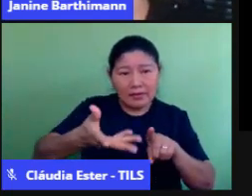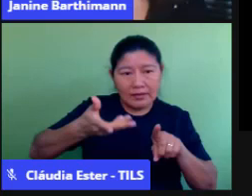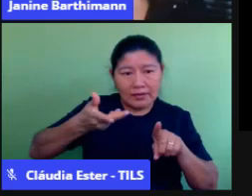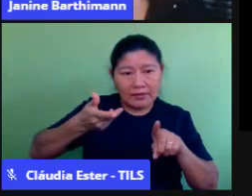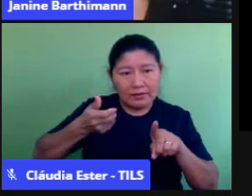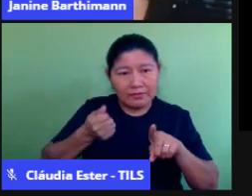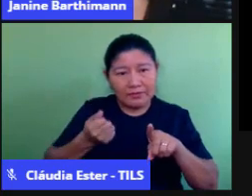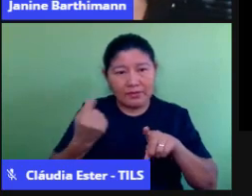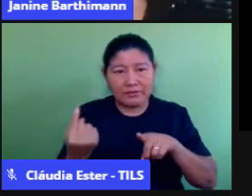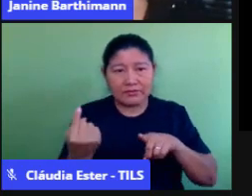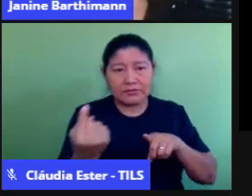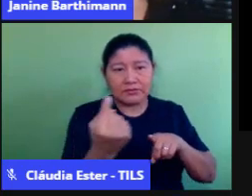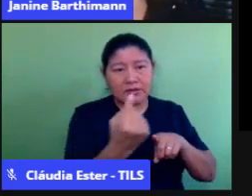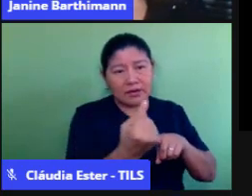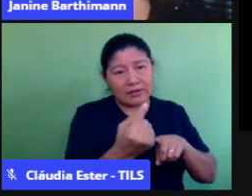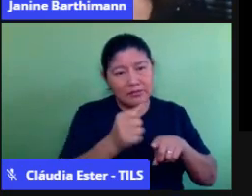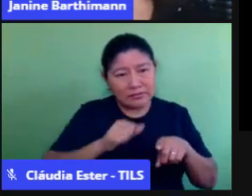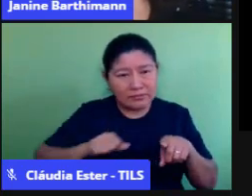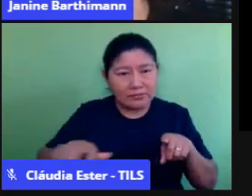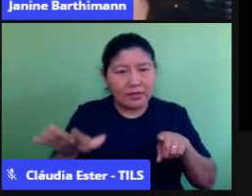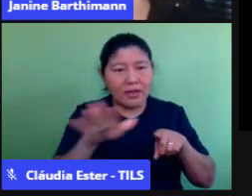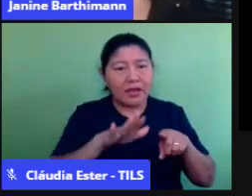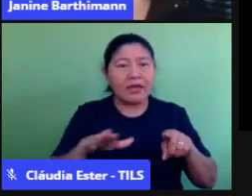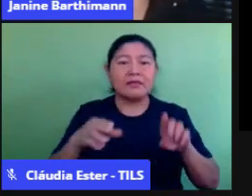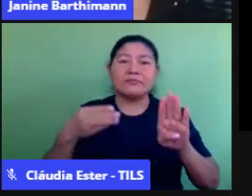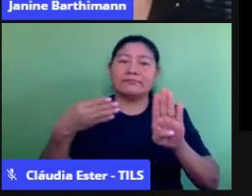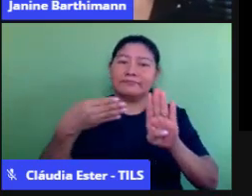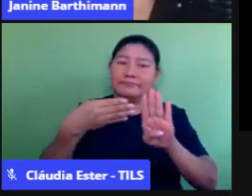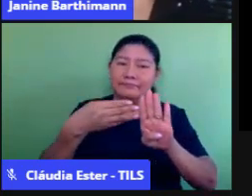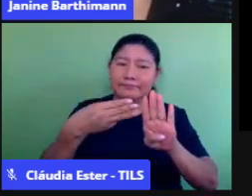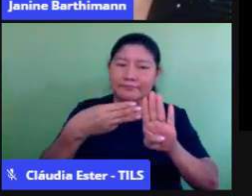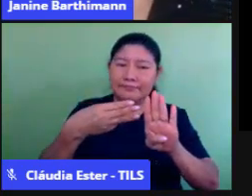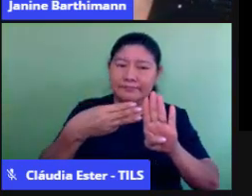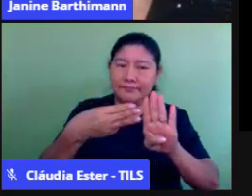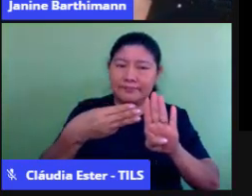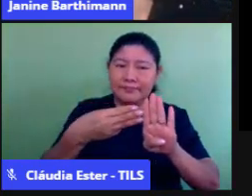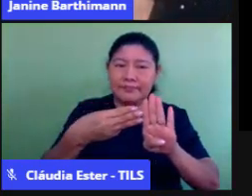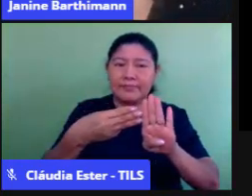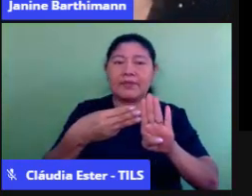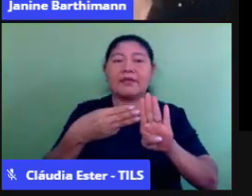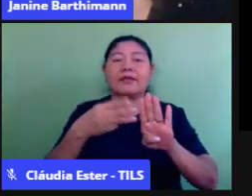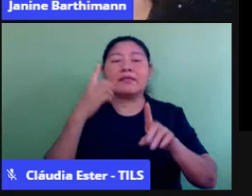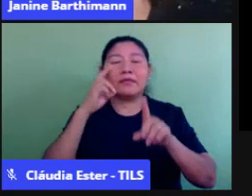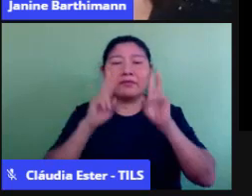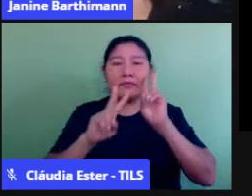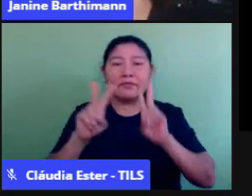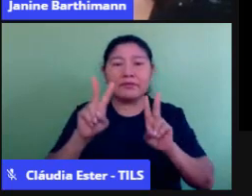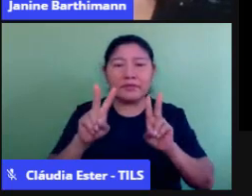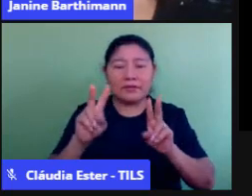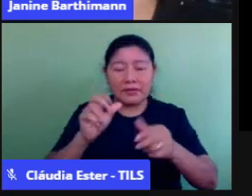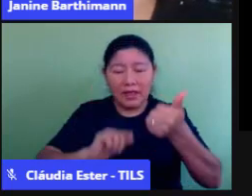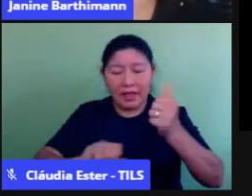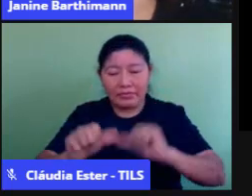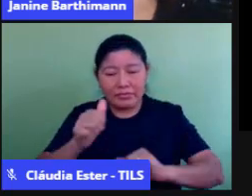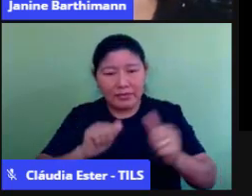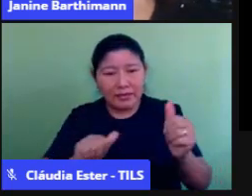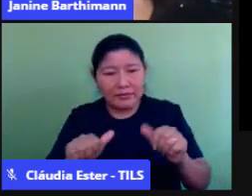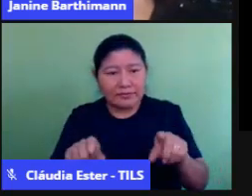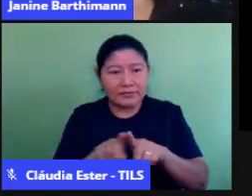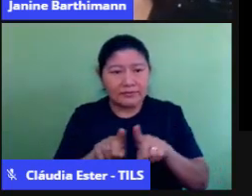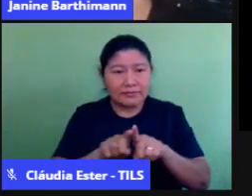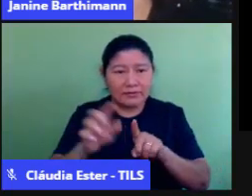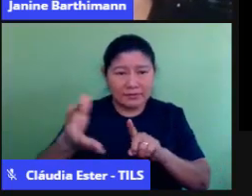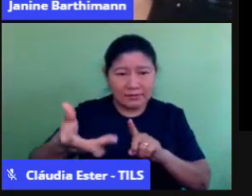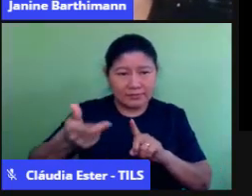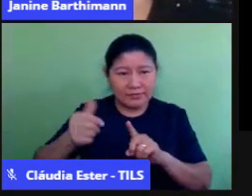específicas para ser desenvolvido no terceiro bimestre, foram feitas as análises dessas habilidades e nós, como